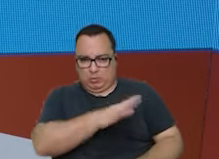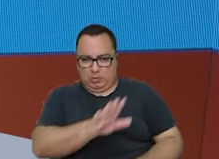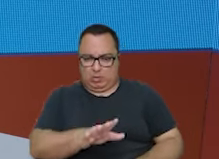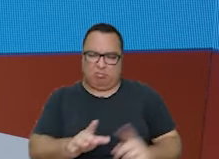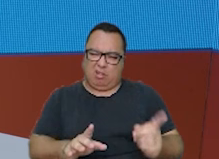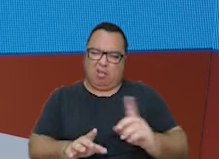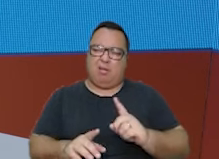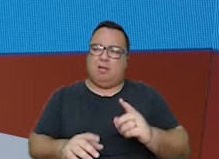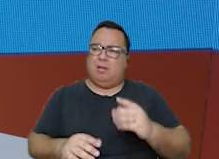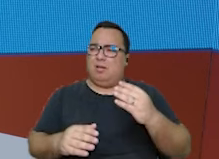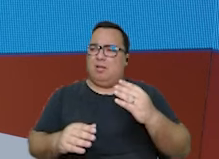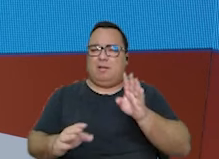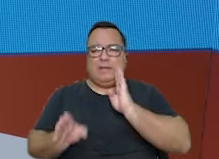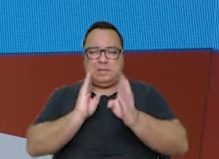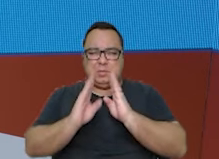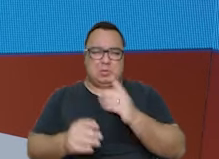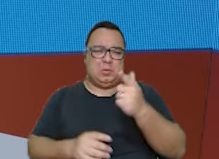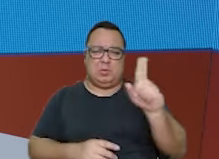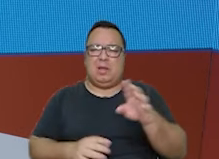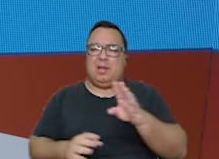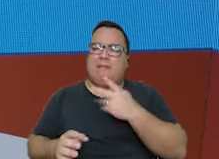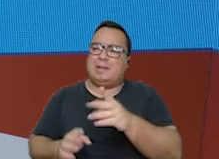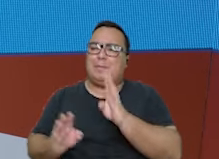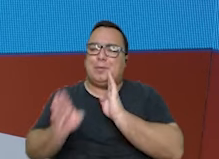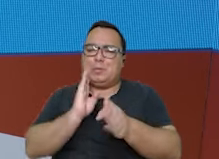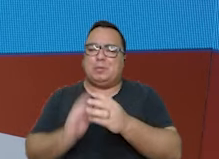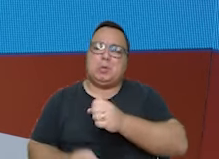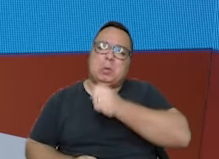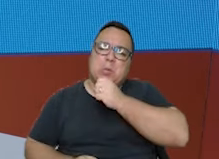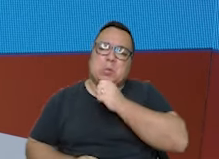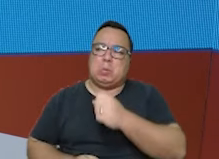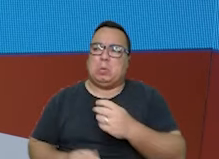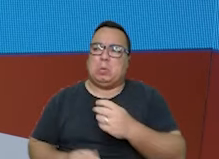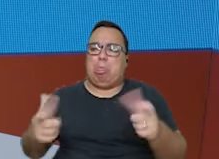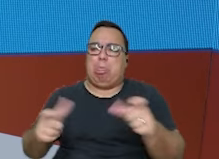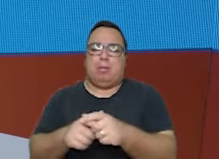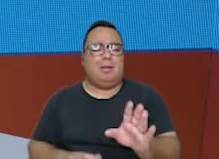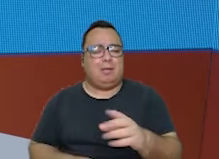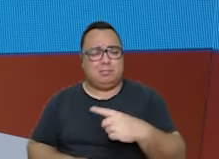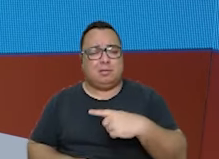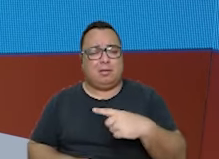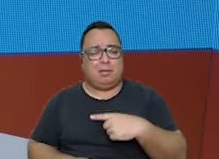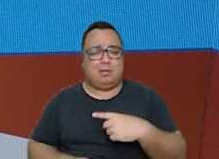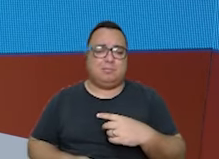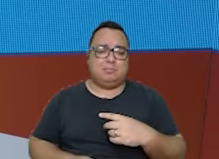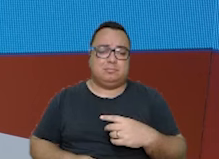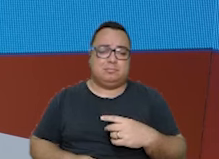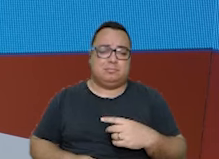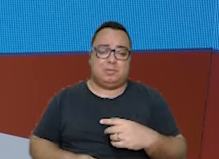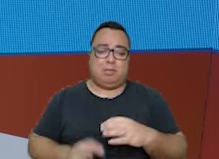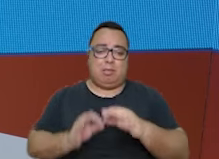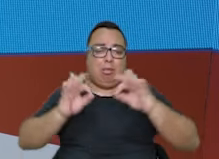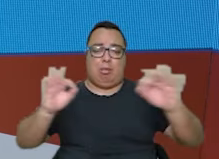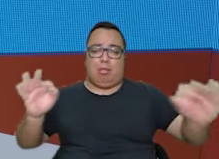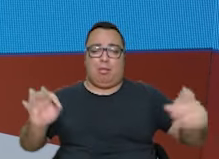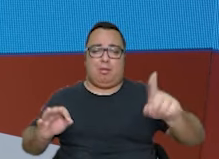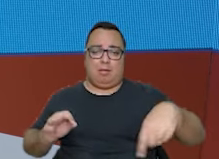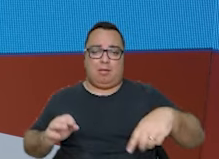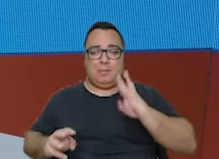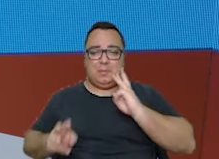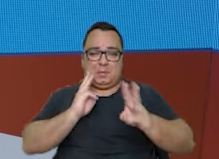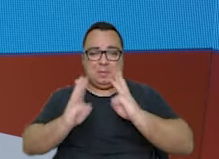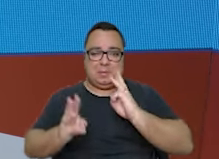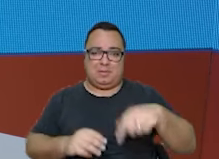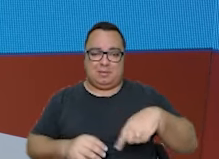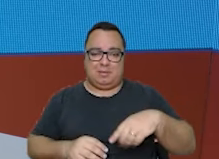pessoa com Facebook ah Facebook não tem mais ninguém no Facebook né e interior eu canso de ver negócios